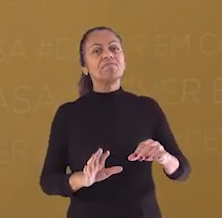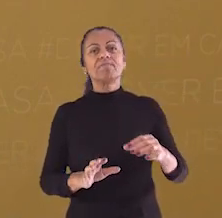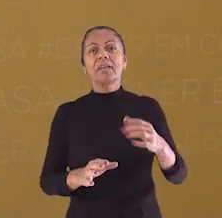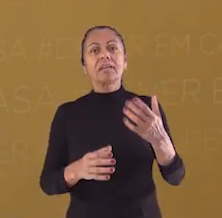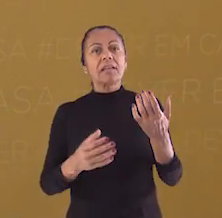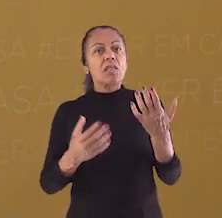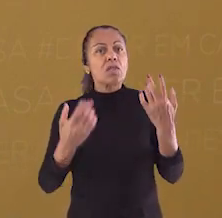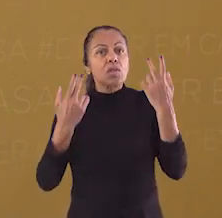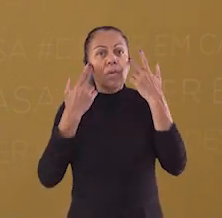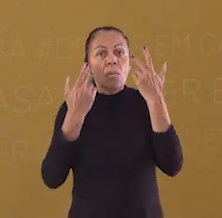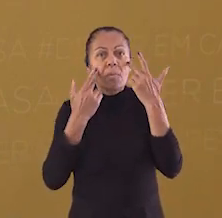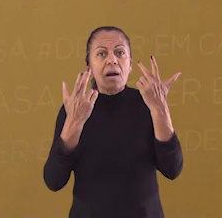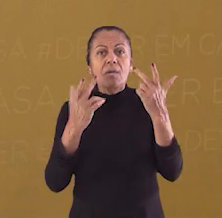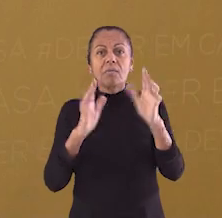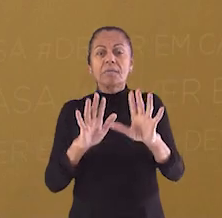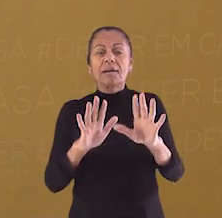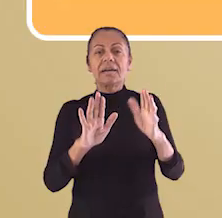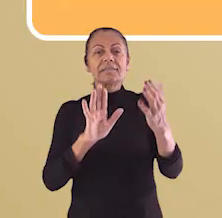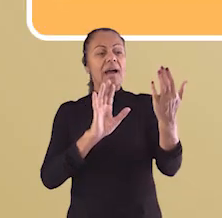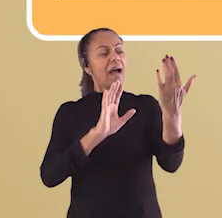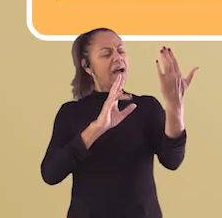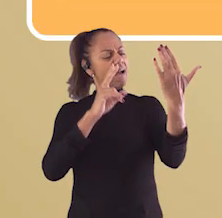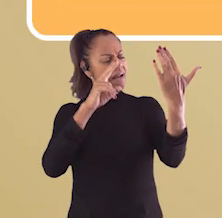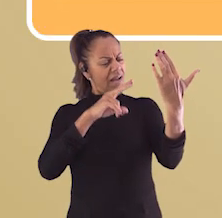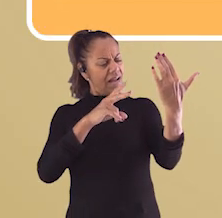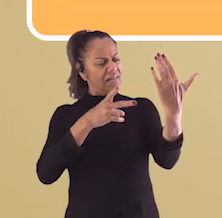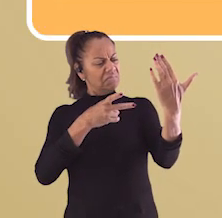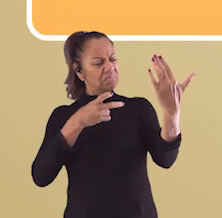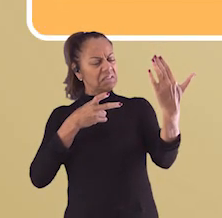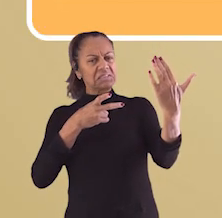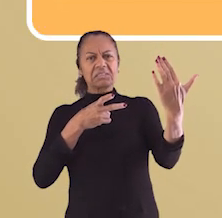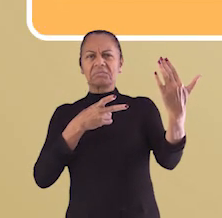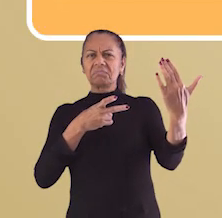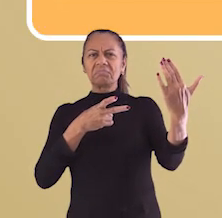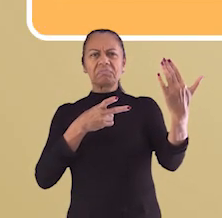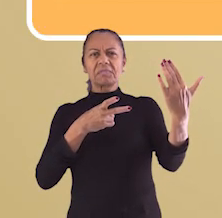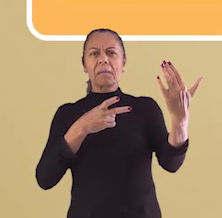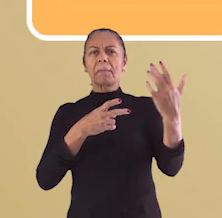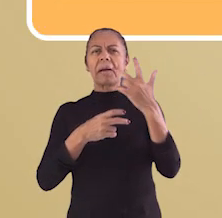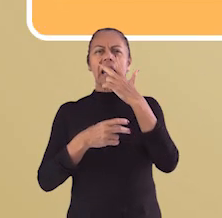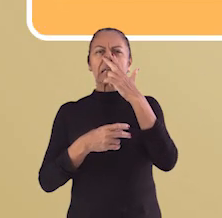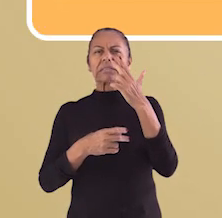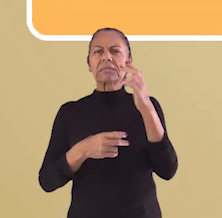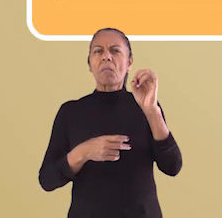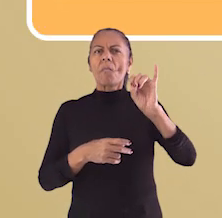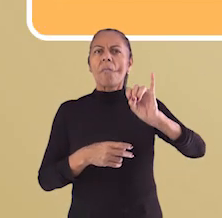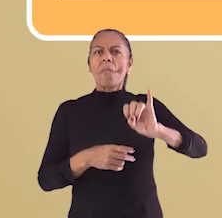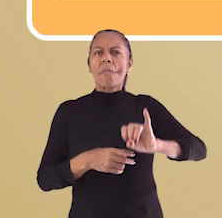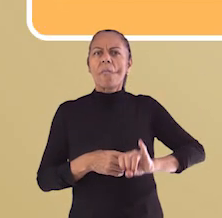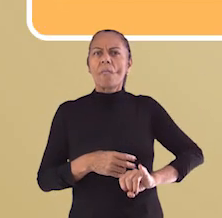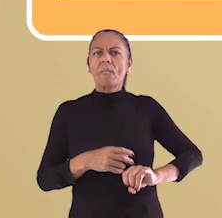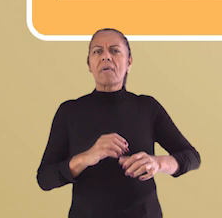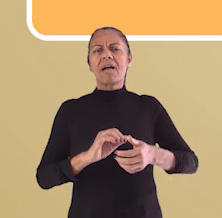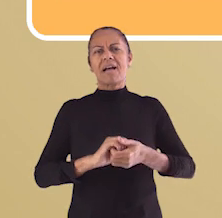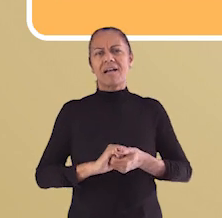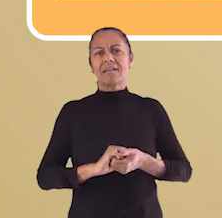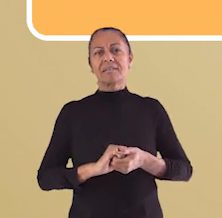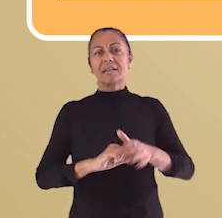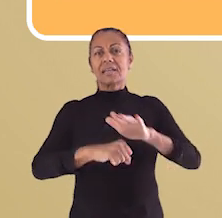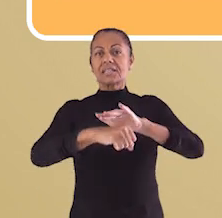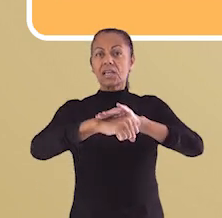nós vamos conhecer durante a aula. O primeiro do qual vamos falar é aquele do qual Camila sofre. Se chama